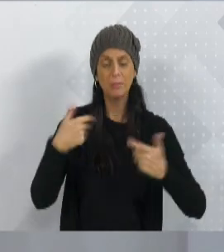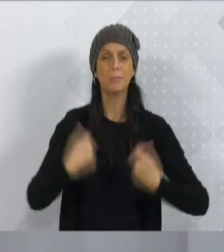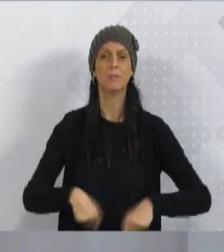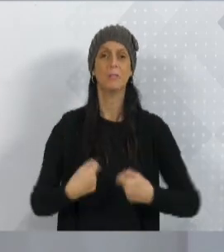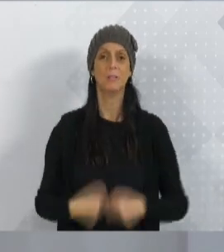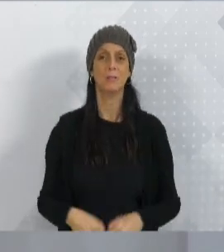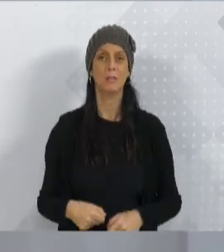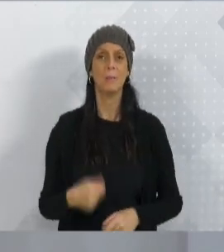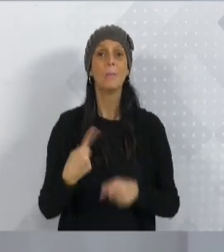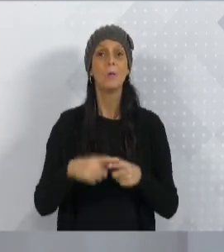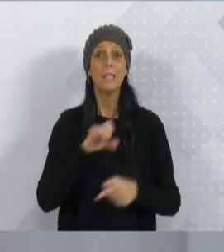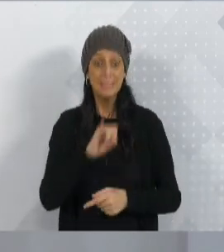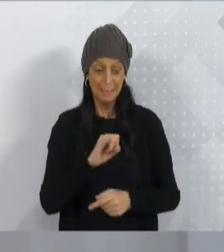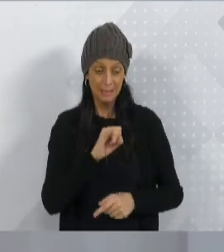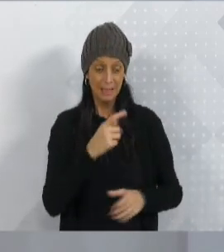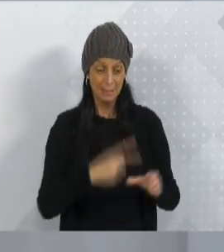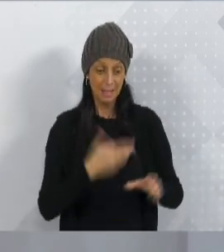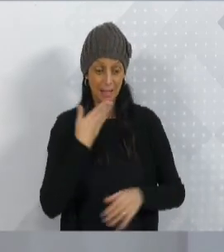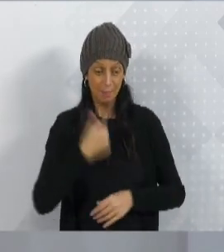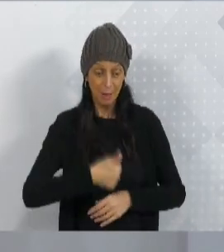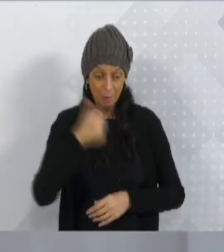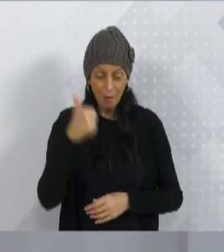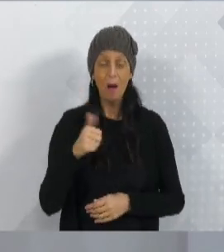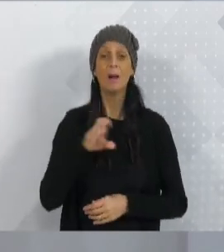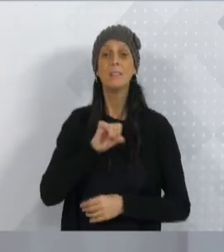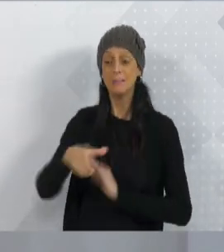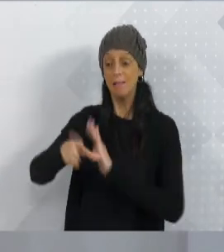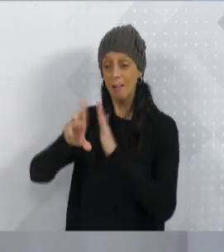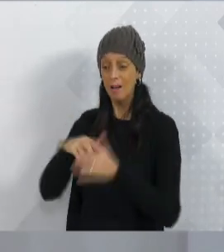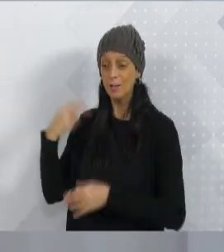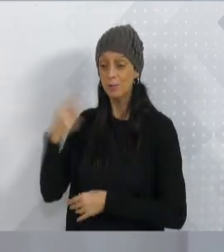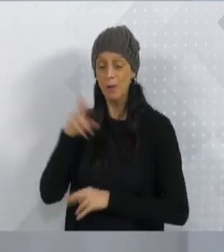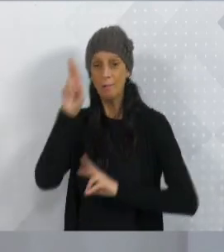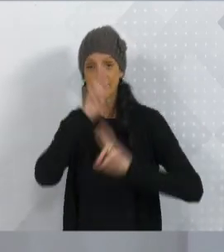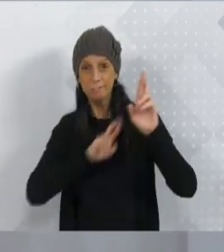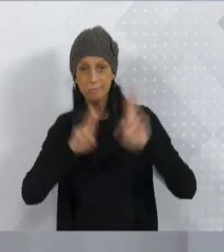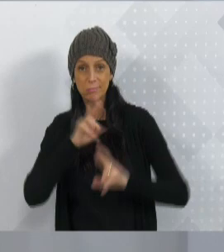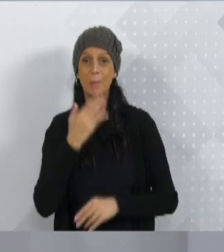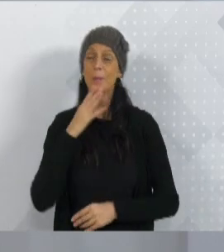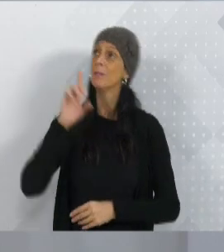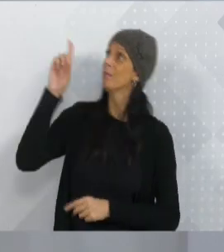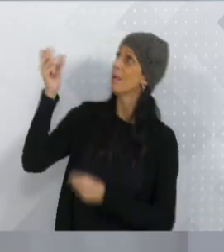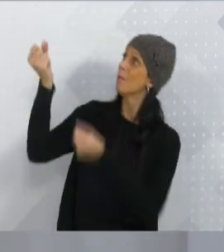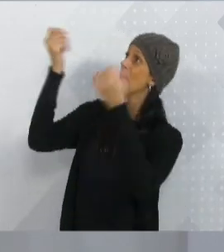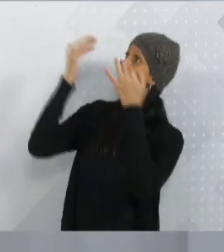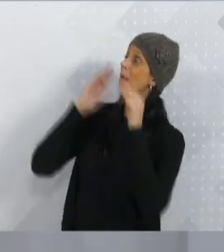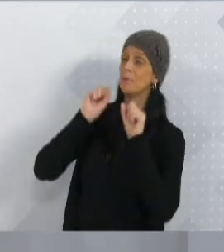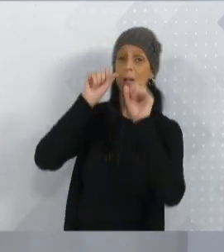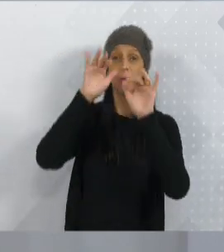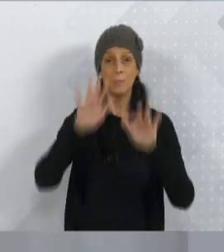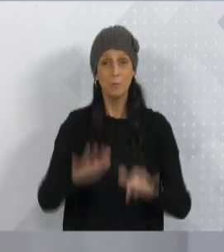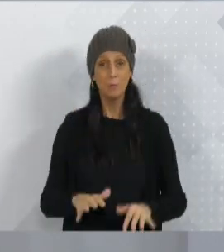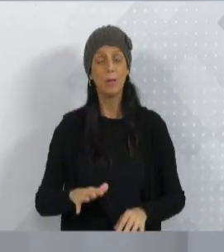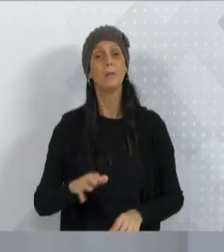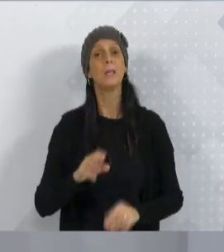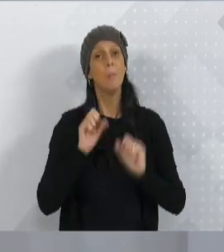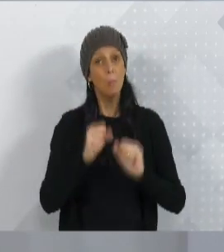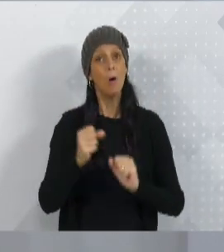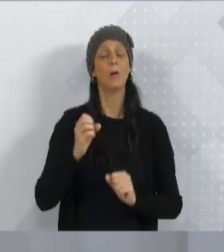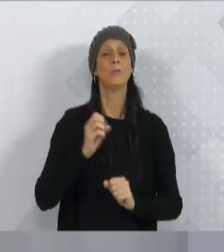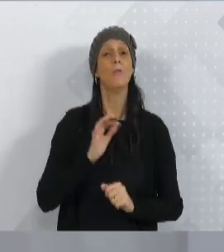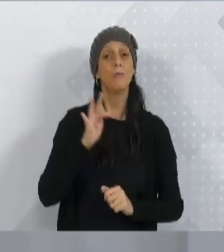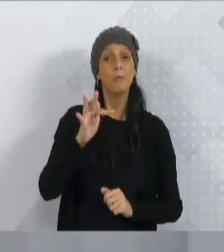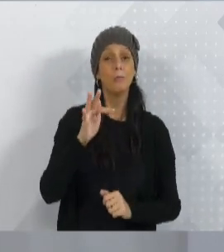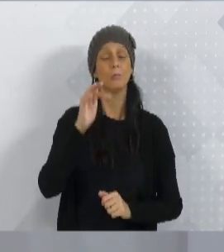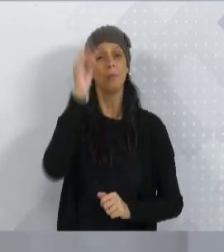é fruto de um legislativo fiscalizador e atuante eu peço a Deus que abençoe o nosso futuro que nos dê a graça de ver um Brasil de